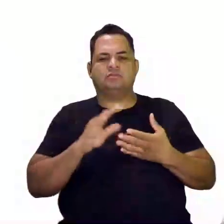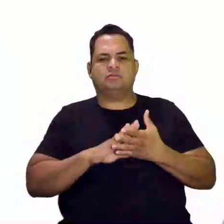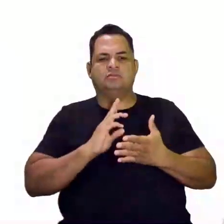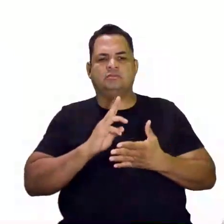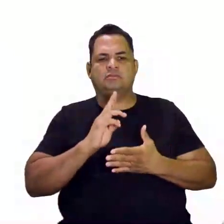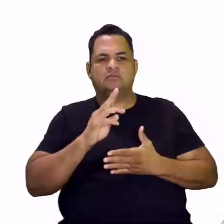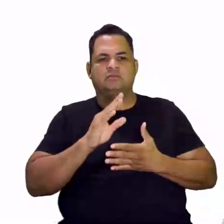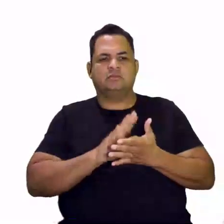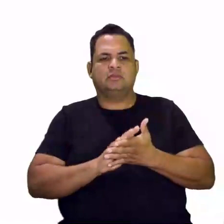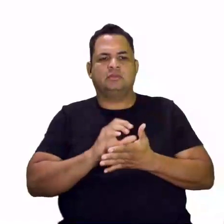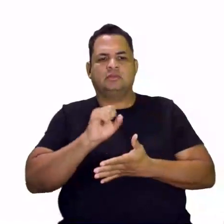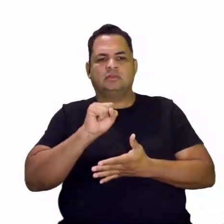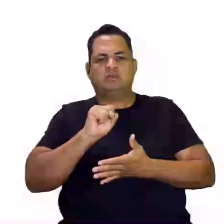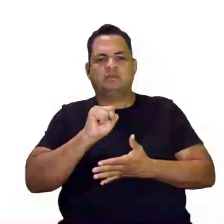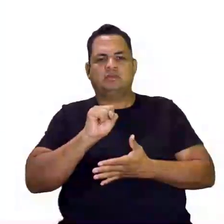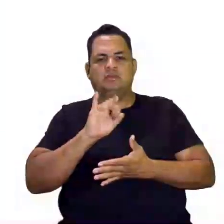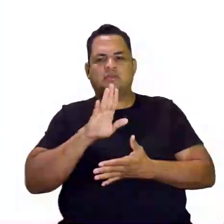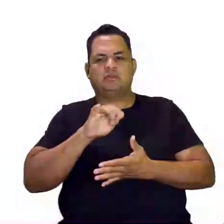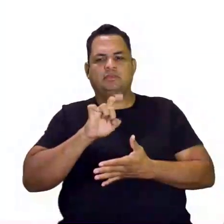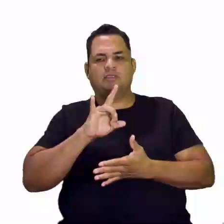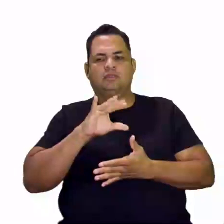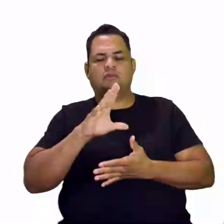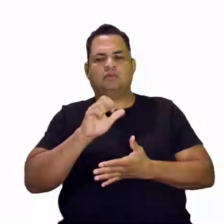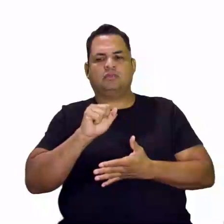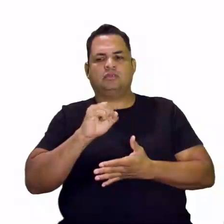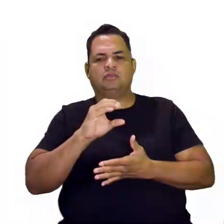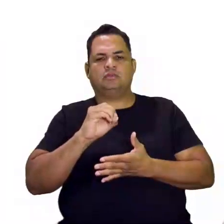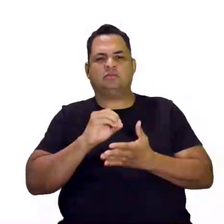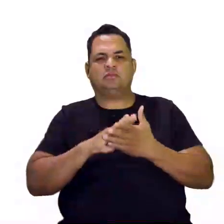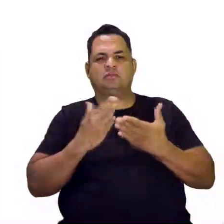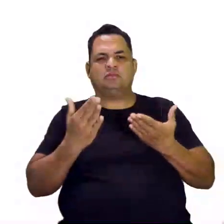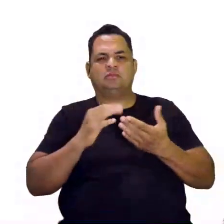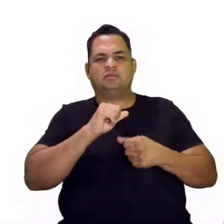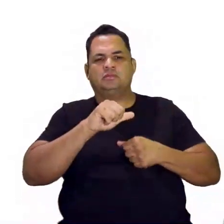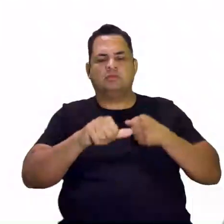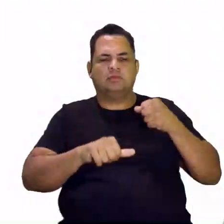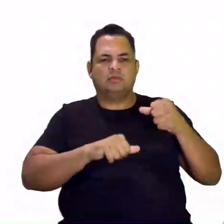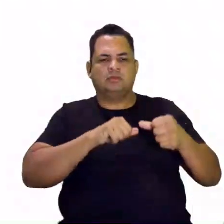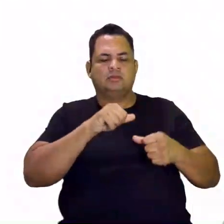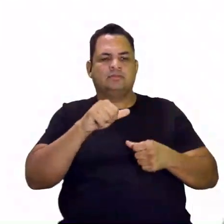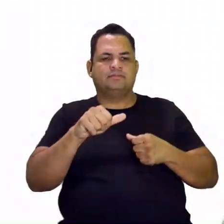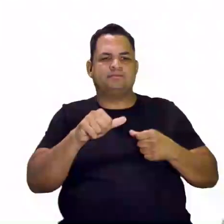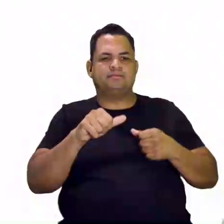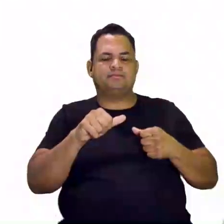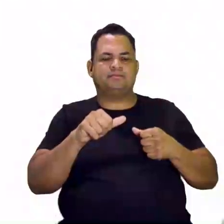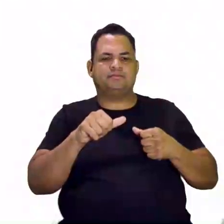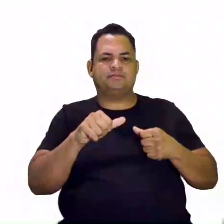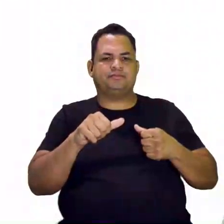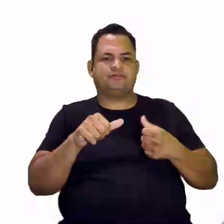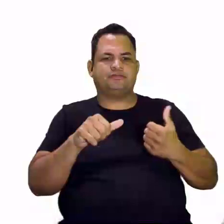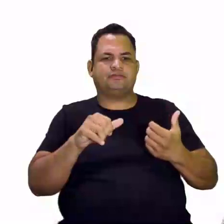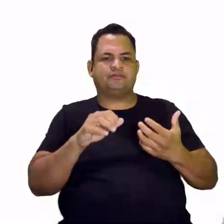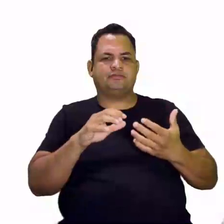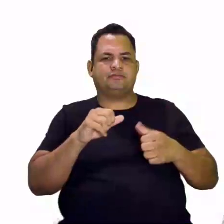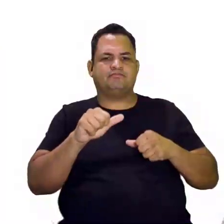processo simbiótico. Ou seja, esses organismos se tornaram